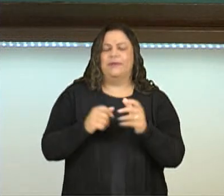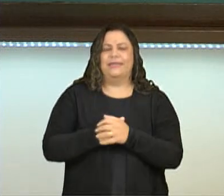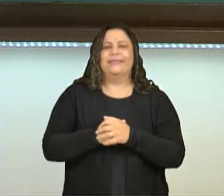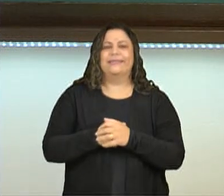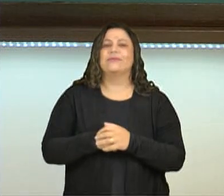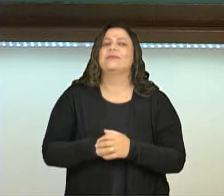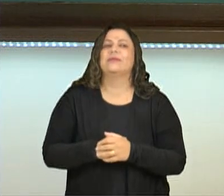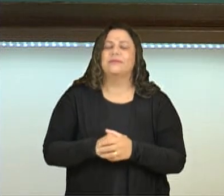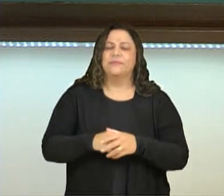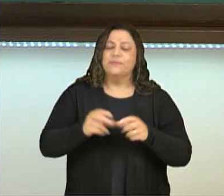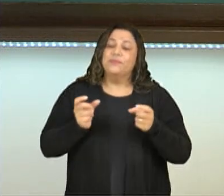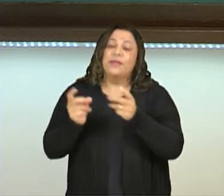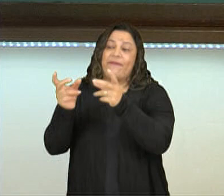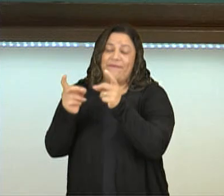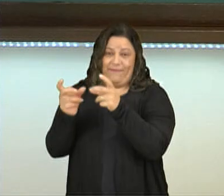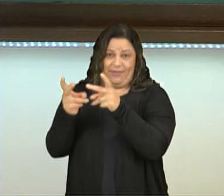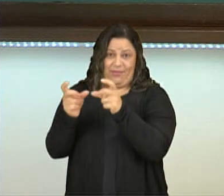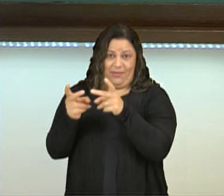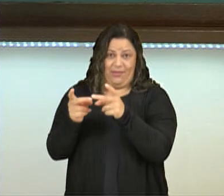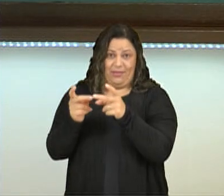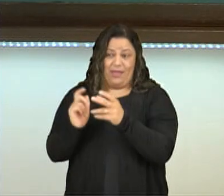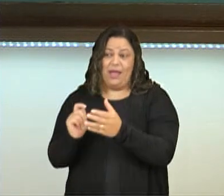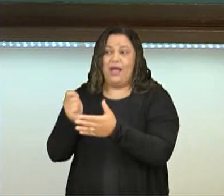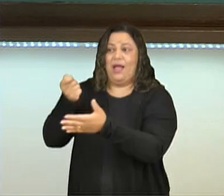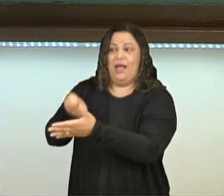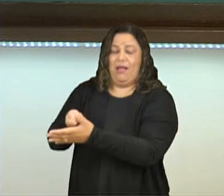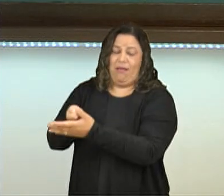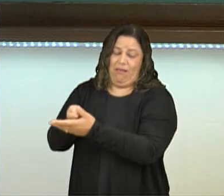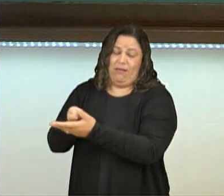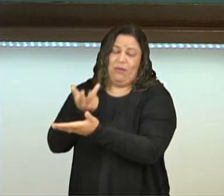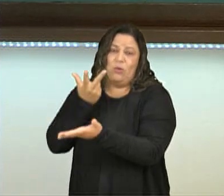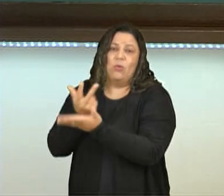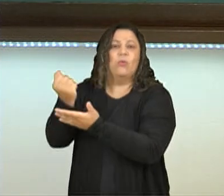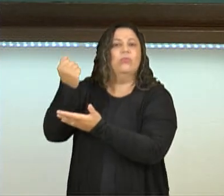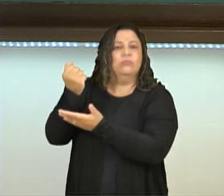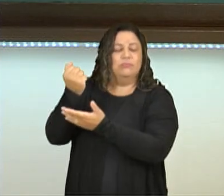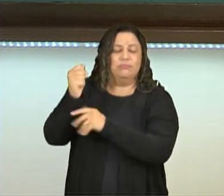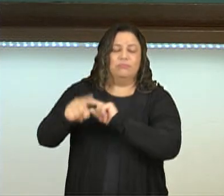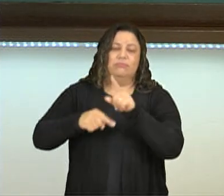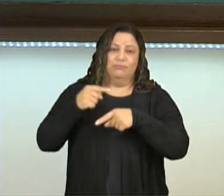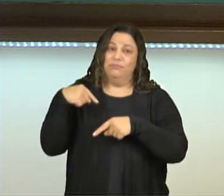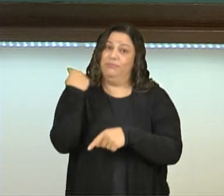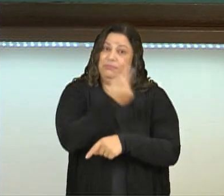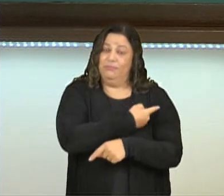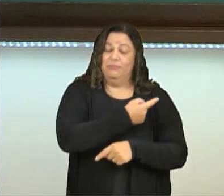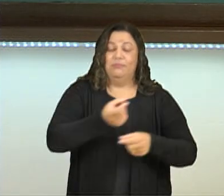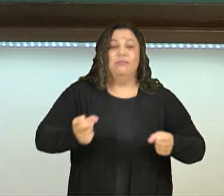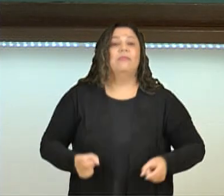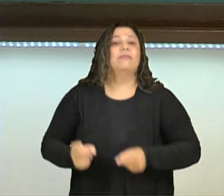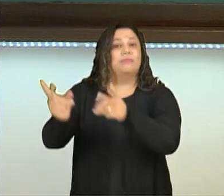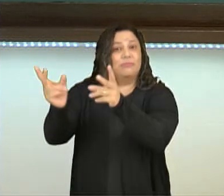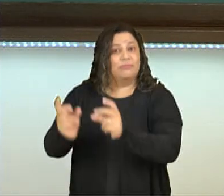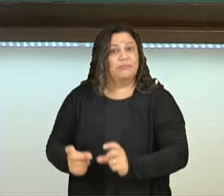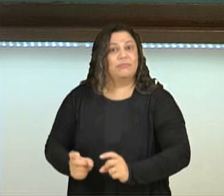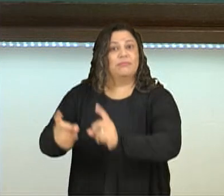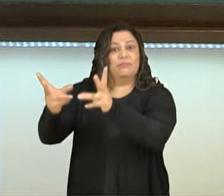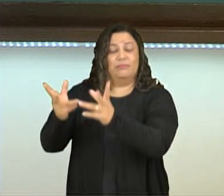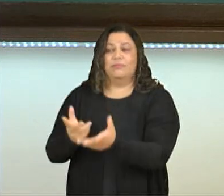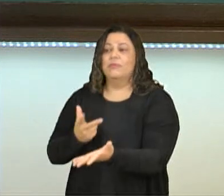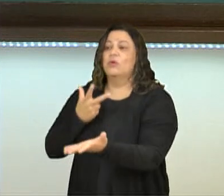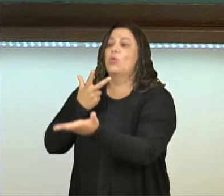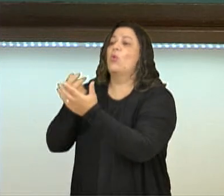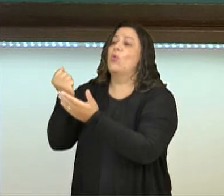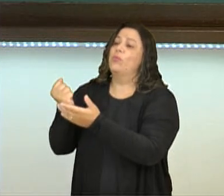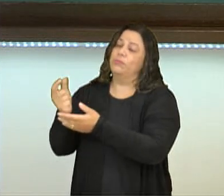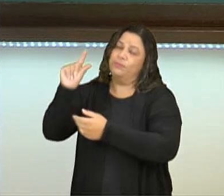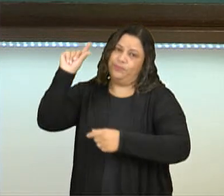de exportação com o processo de importação. Quando nós exportamos muito e importamos pouco,